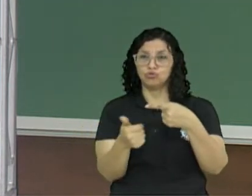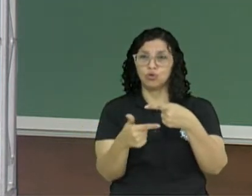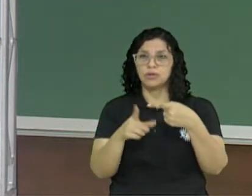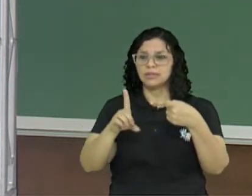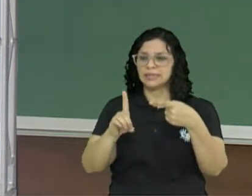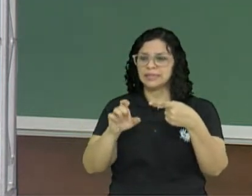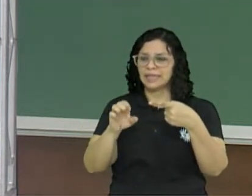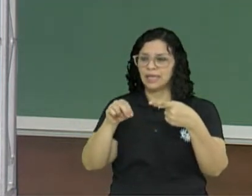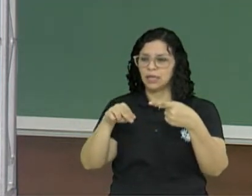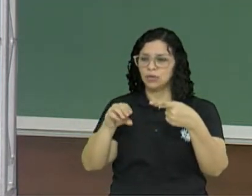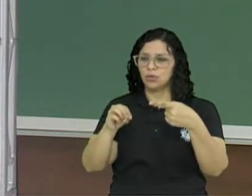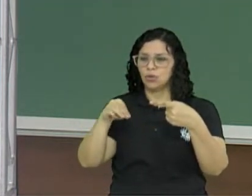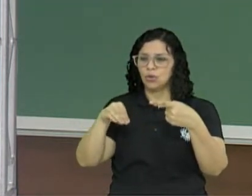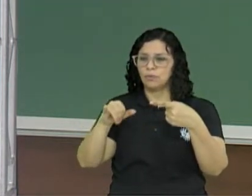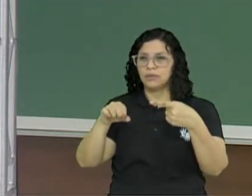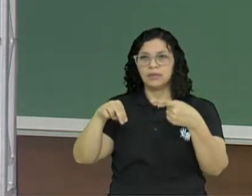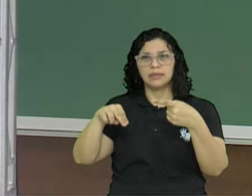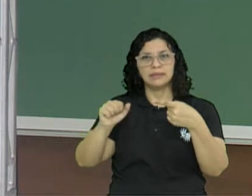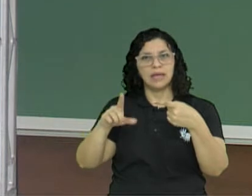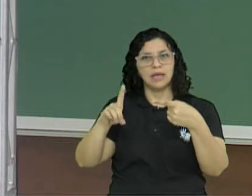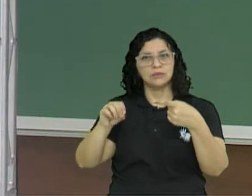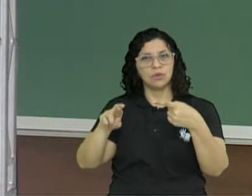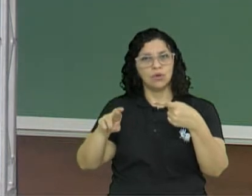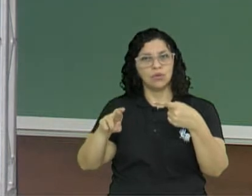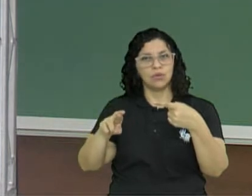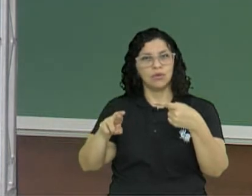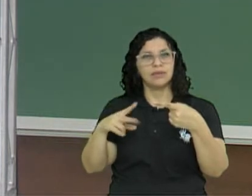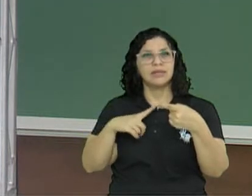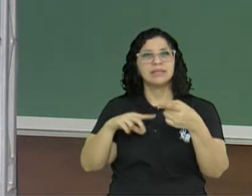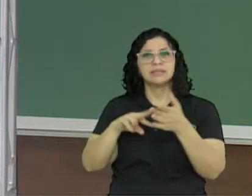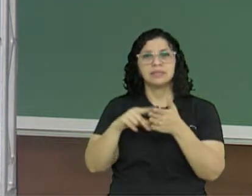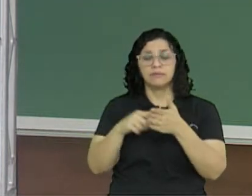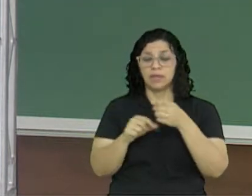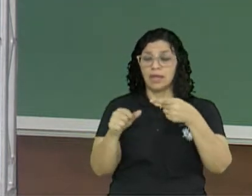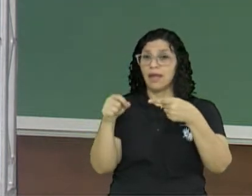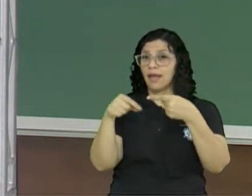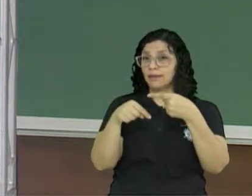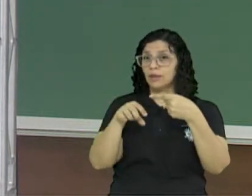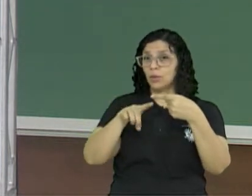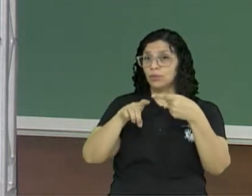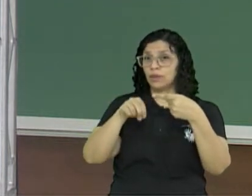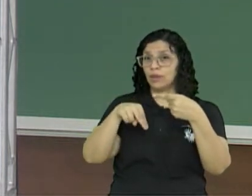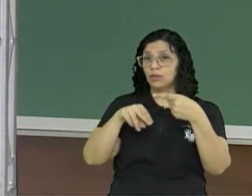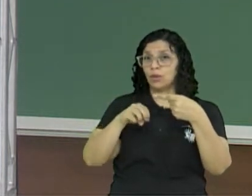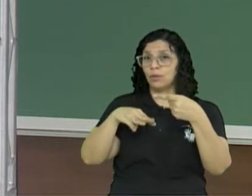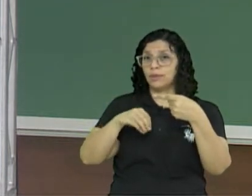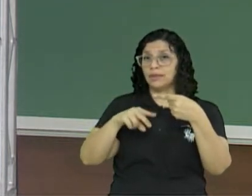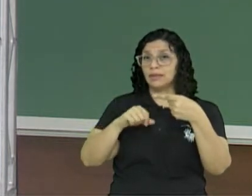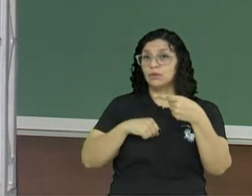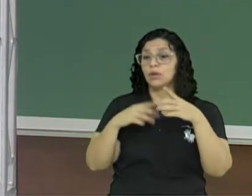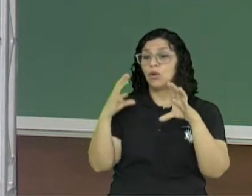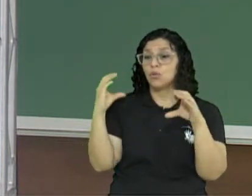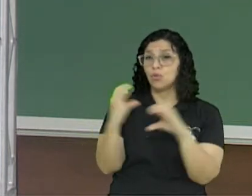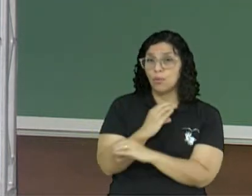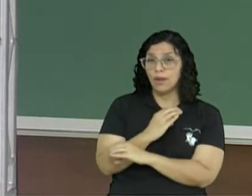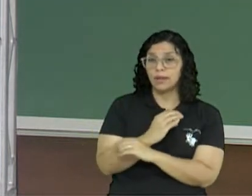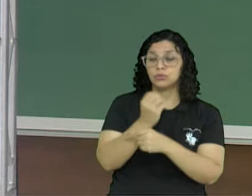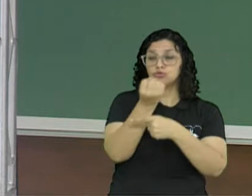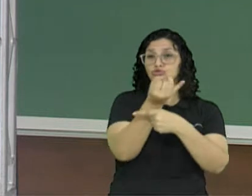que vai embaixo, chamado denominador, é o número de partes dividida do inteiro. E o número que vai em